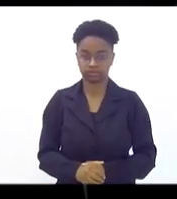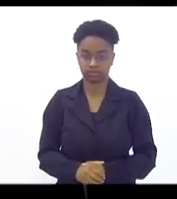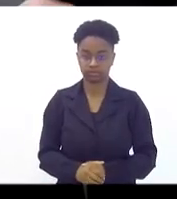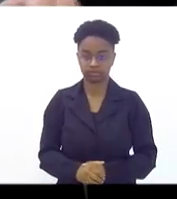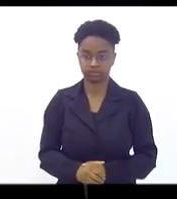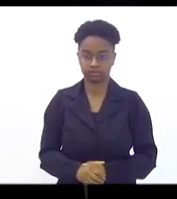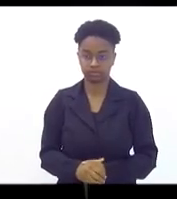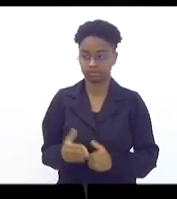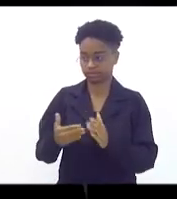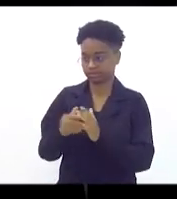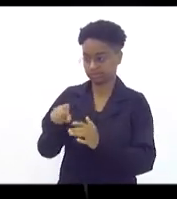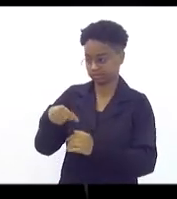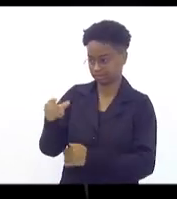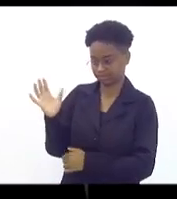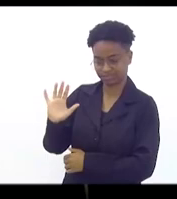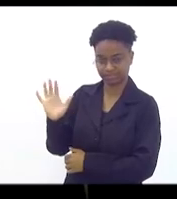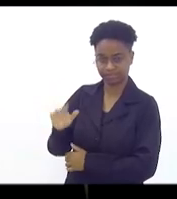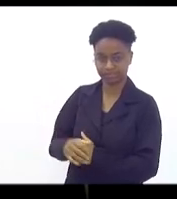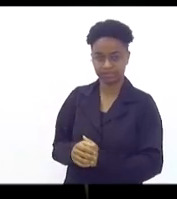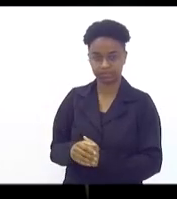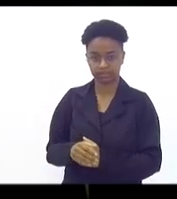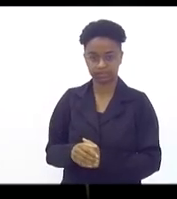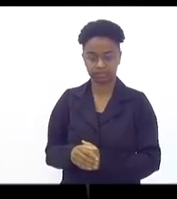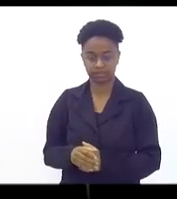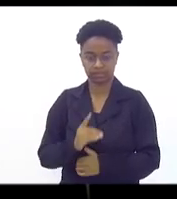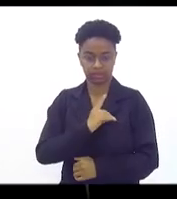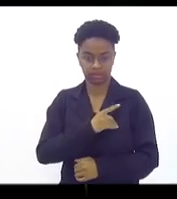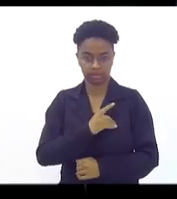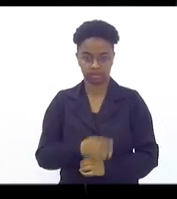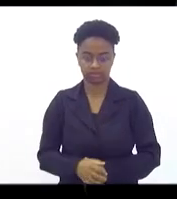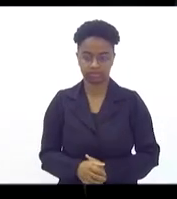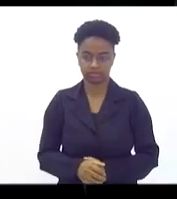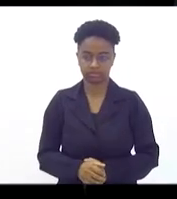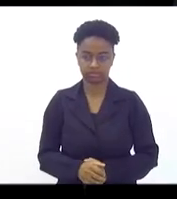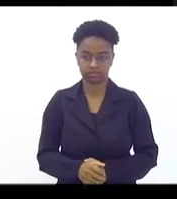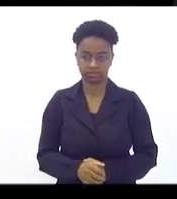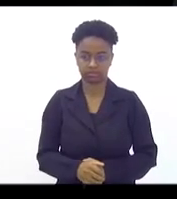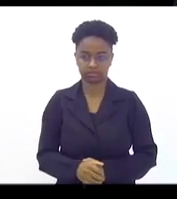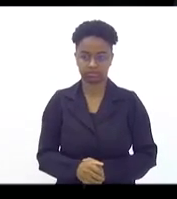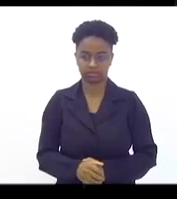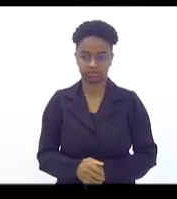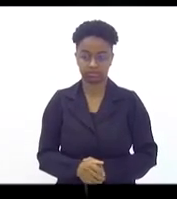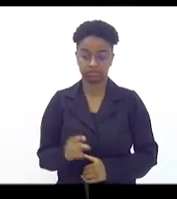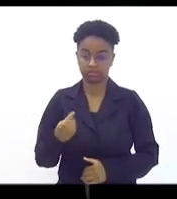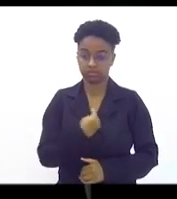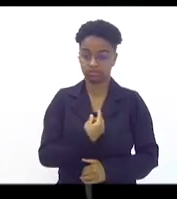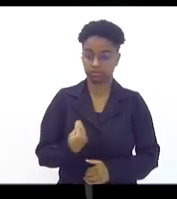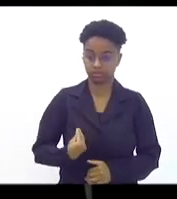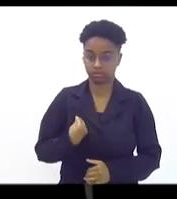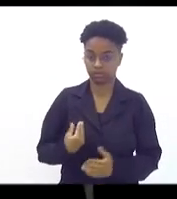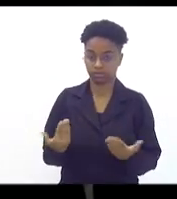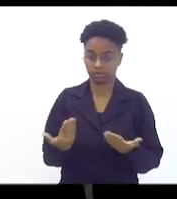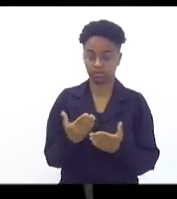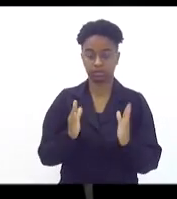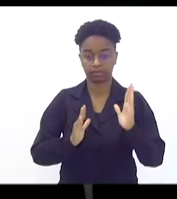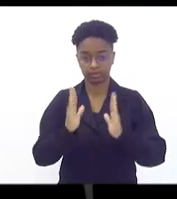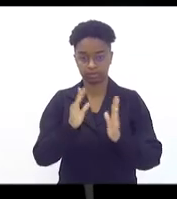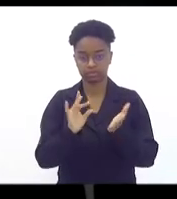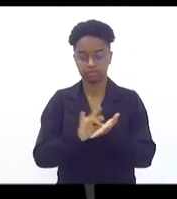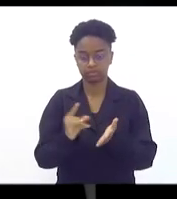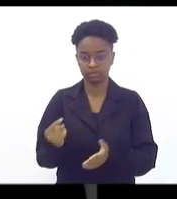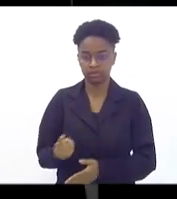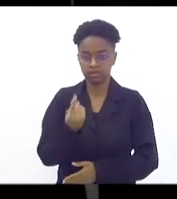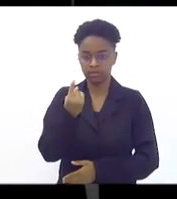Até logo delegado a gente tá passando por um momento como o senhor falou realmente único